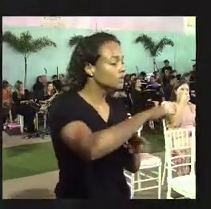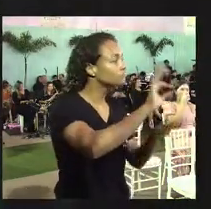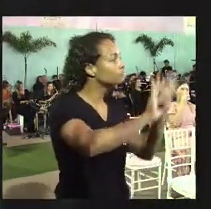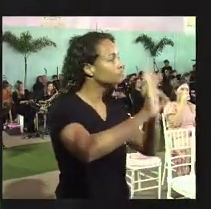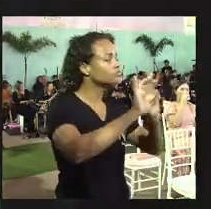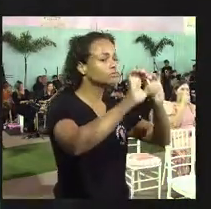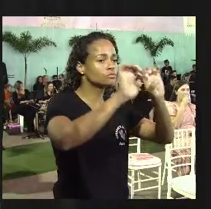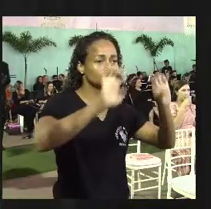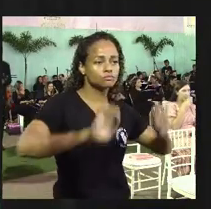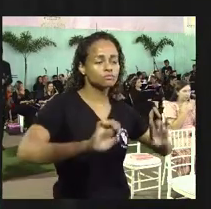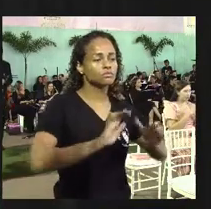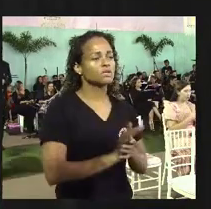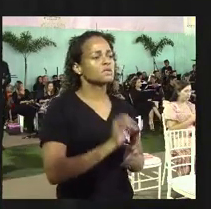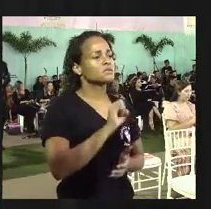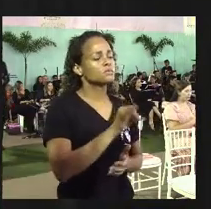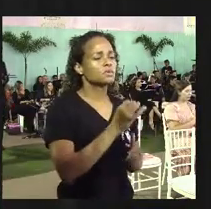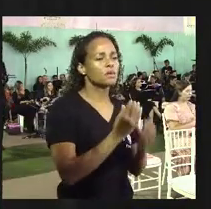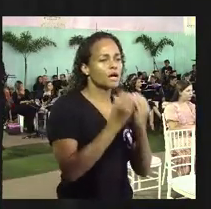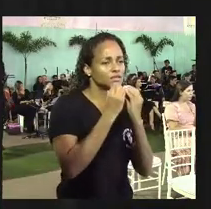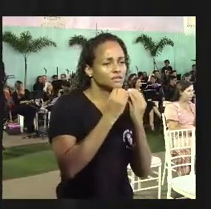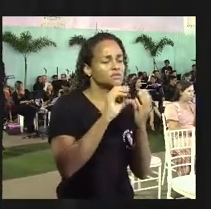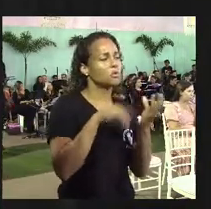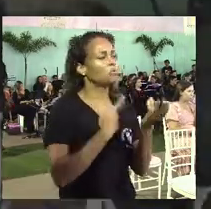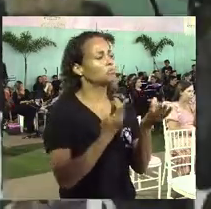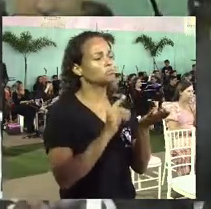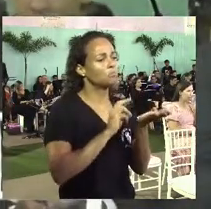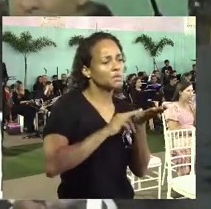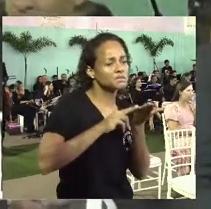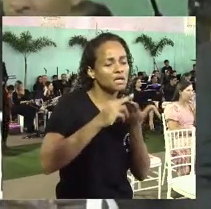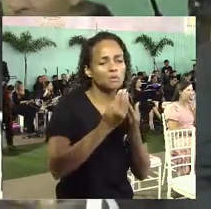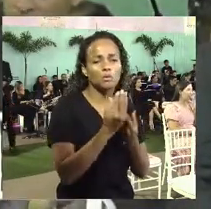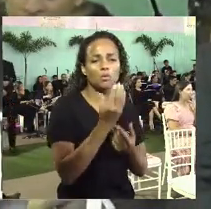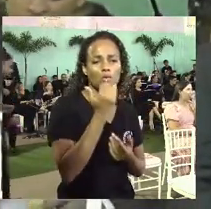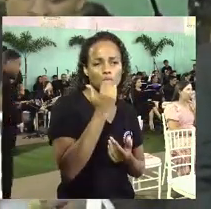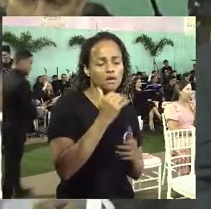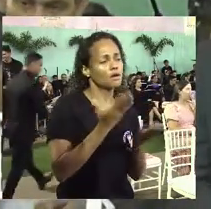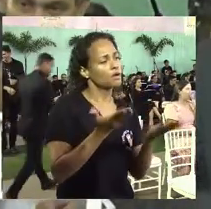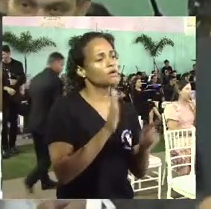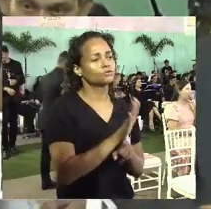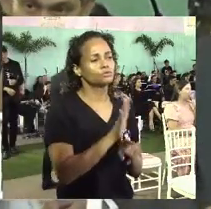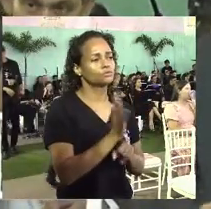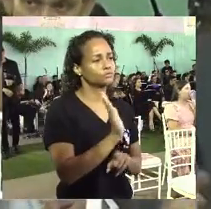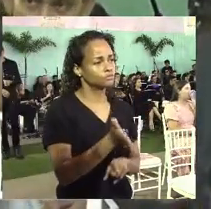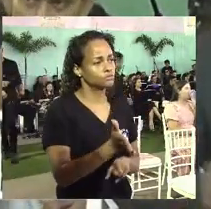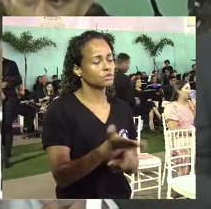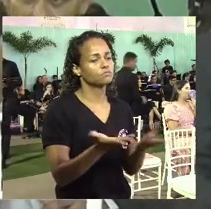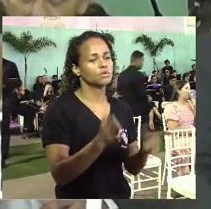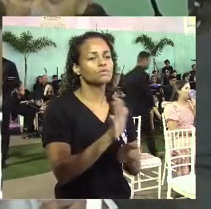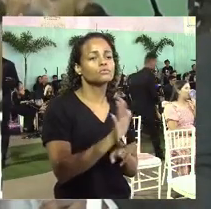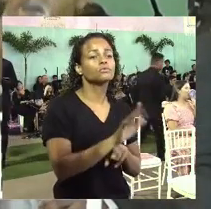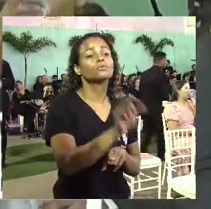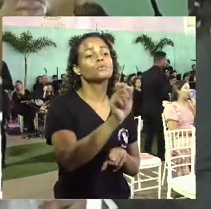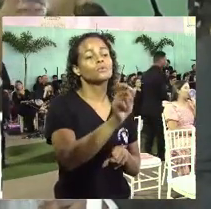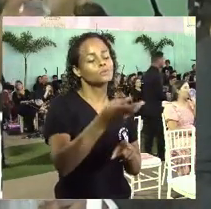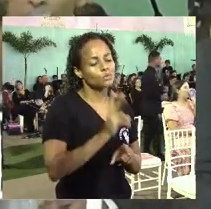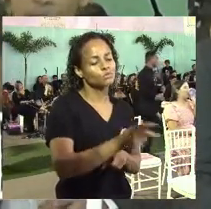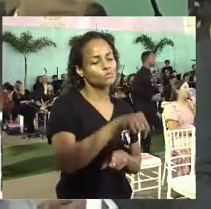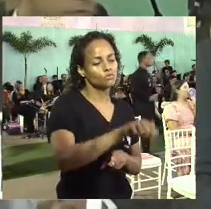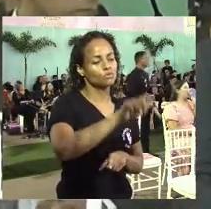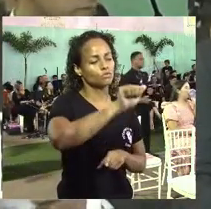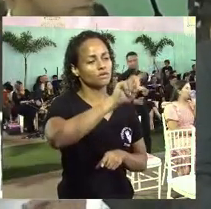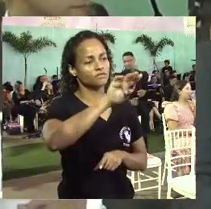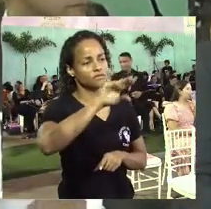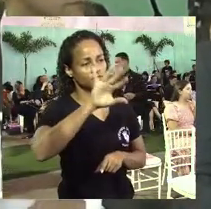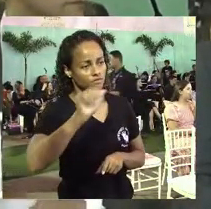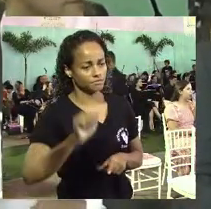um pastel ou um cachorro quente ou um espetinho você tá ajudando que esse trabalho possa continuar é claro que nós